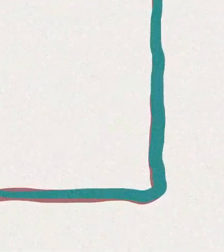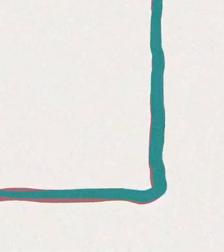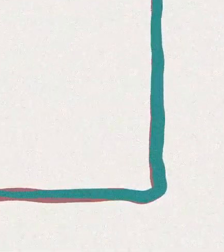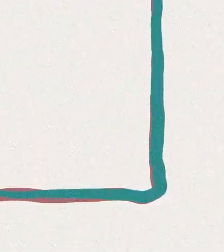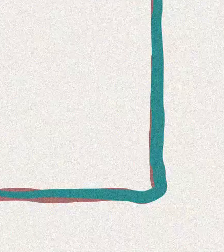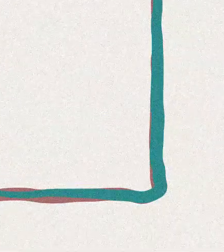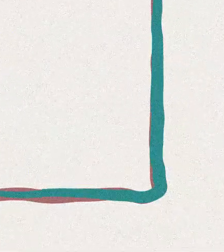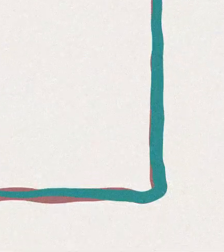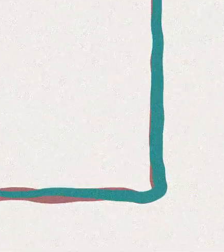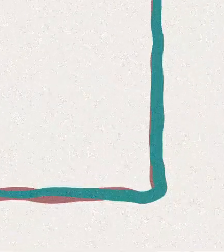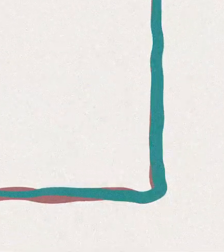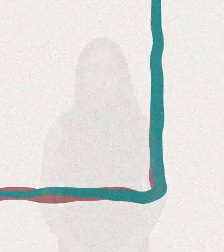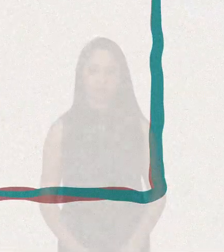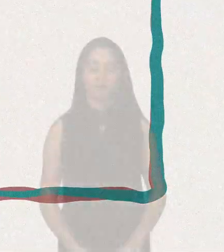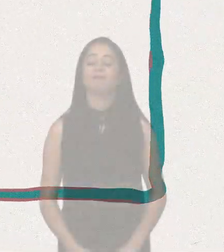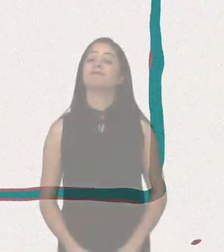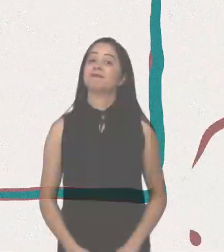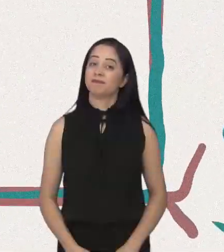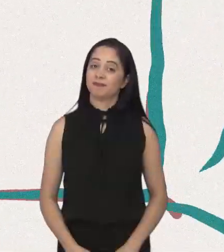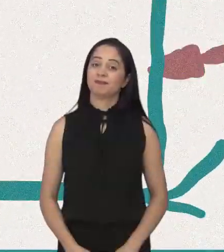tampa esterilizado.